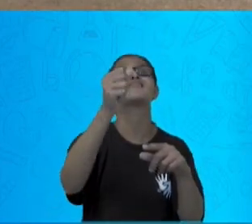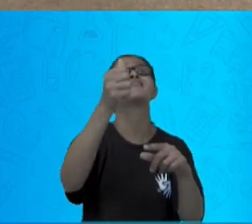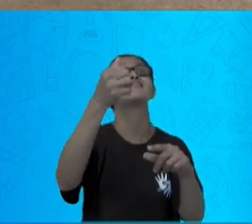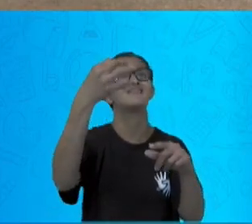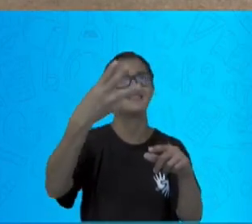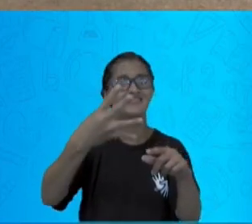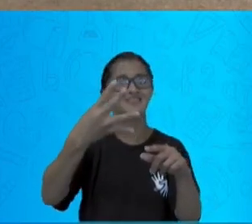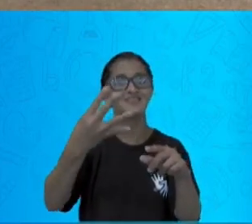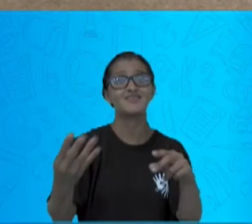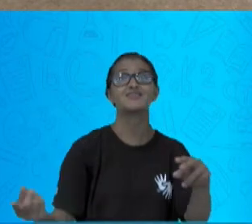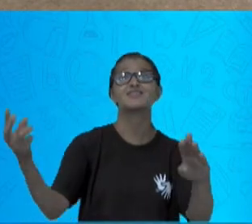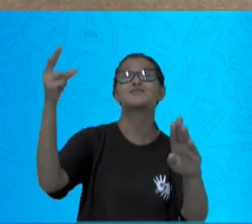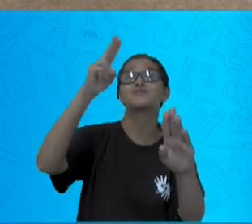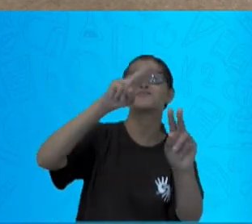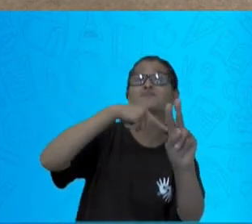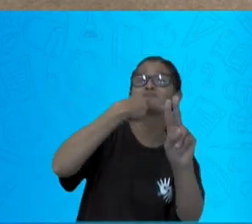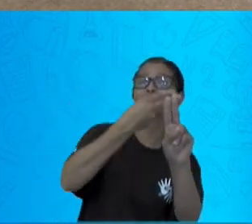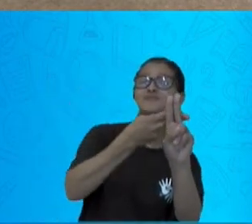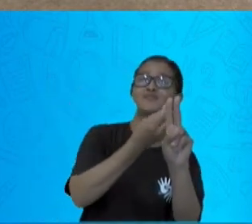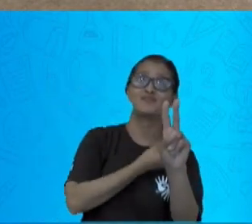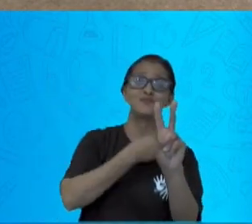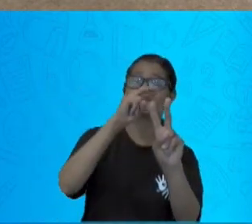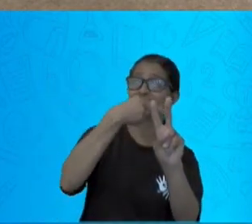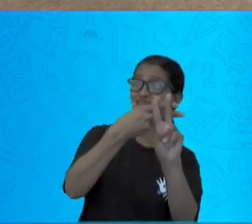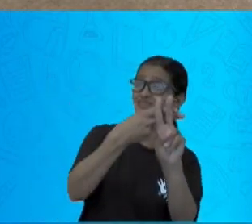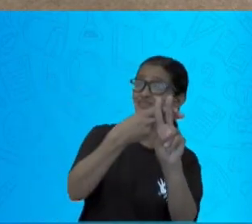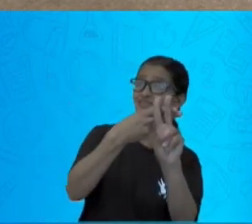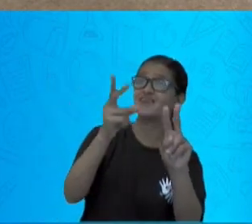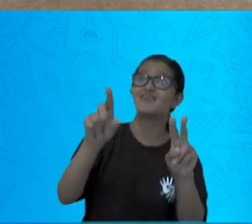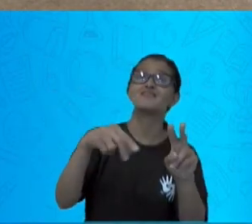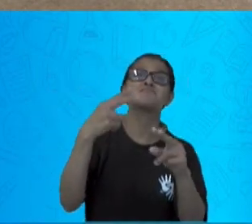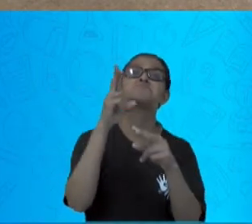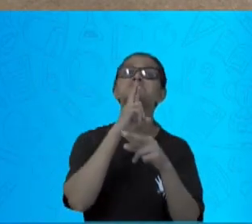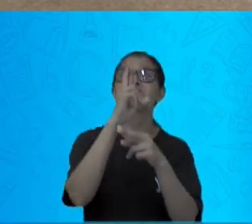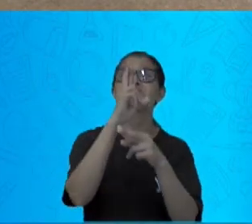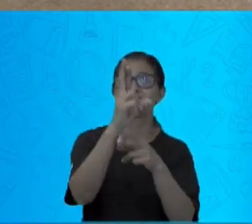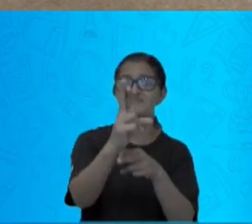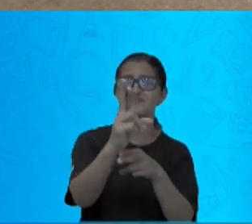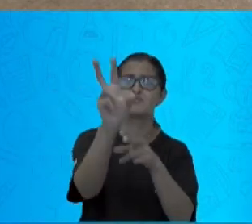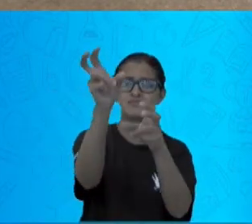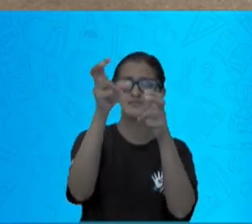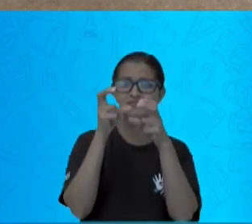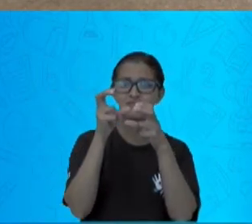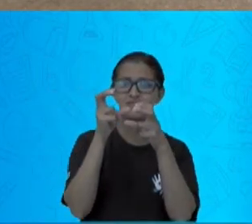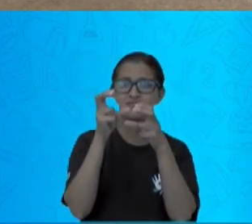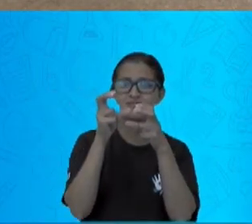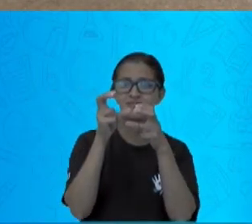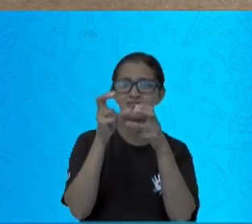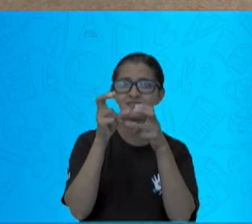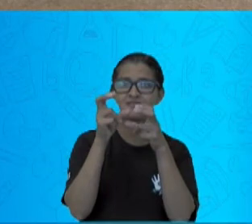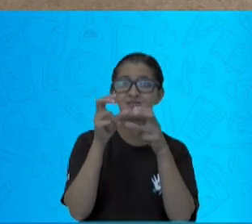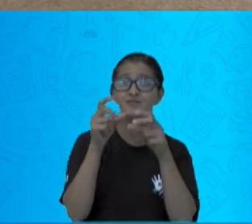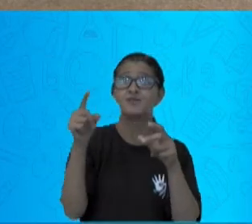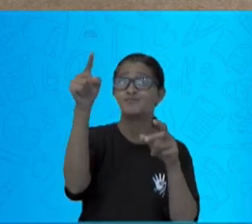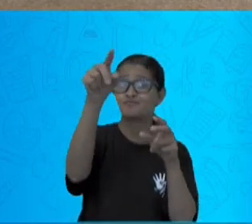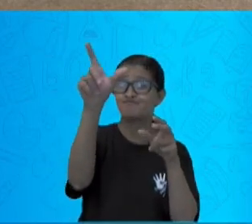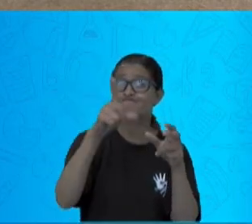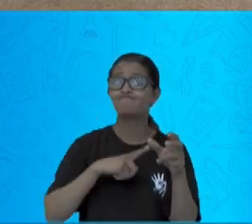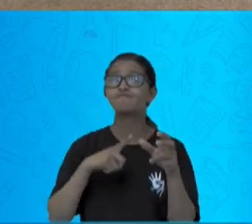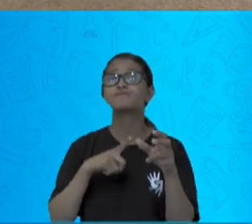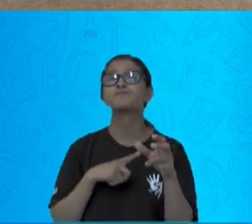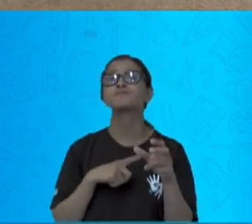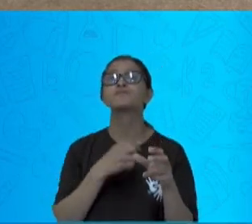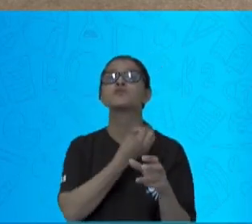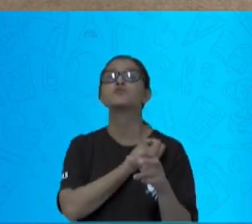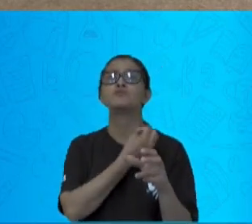32, 64. Beleza? Então, observa, eu tenho aqui uma adição e subtração de fração